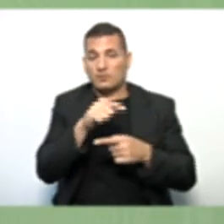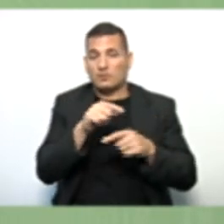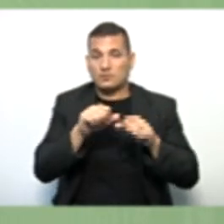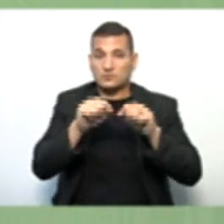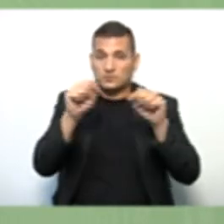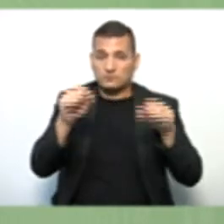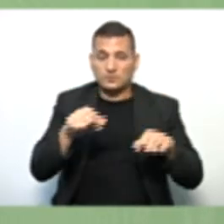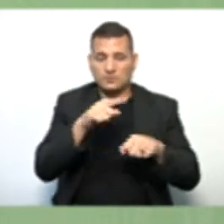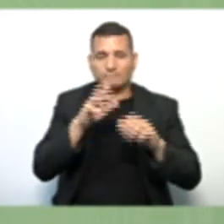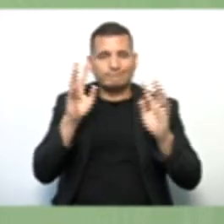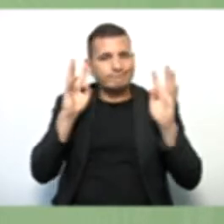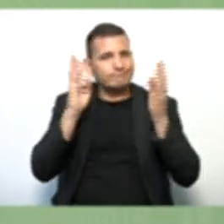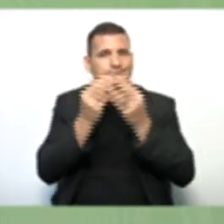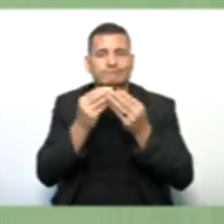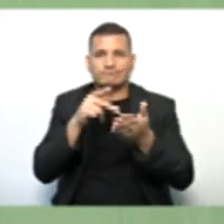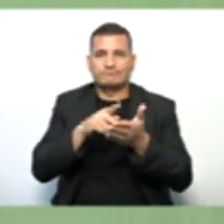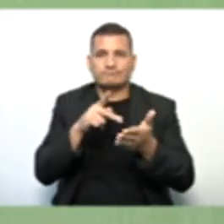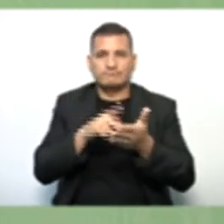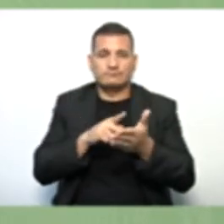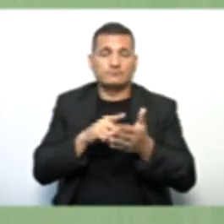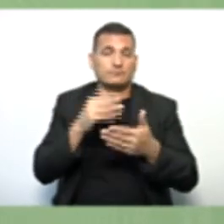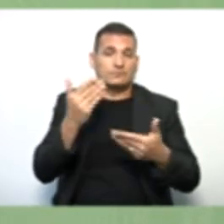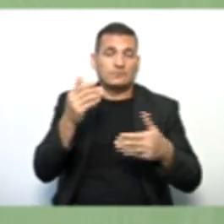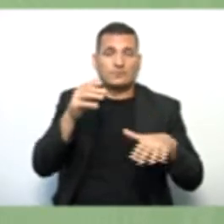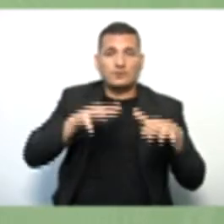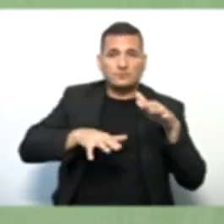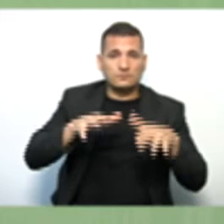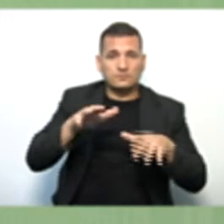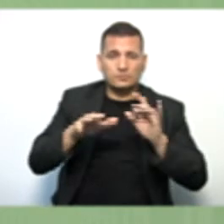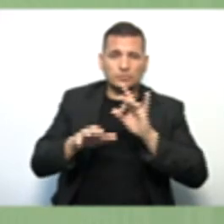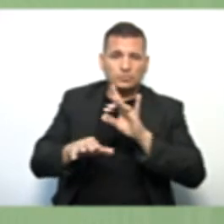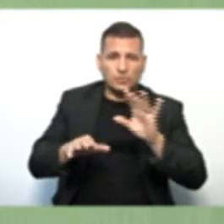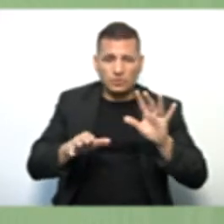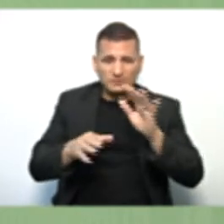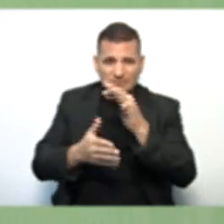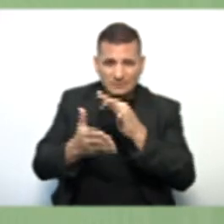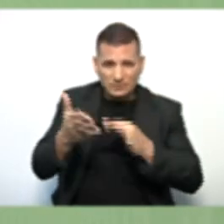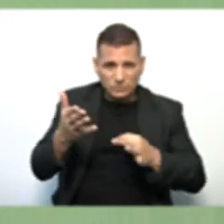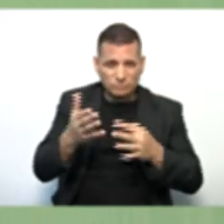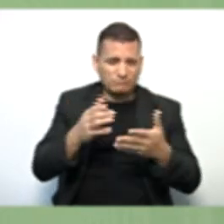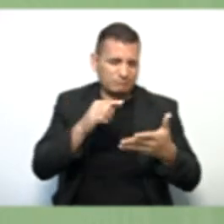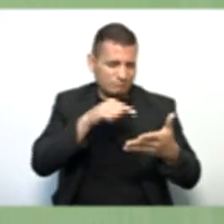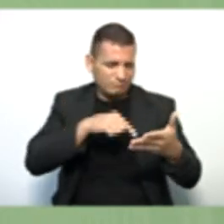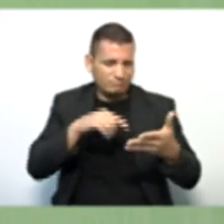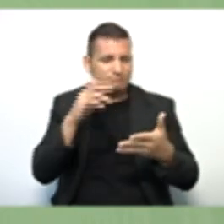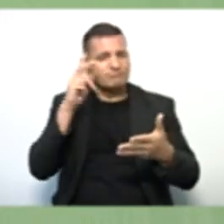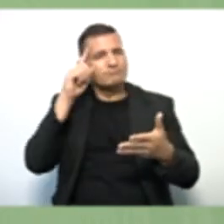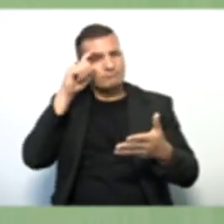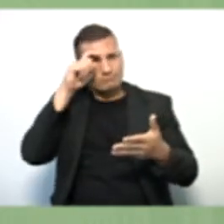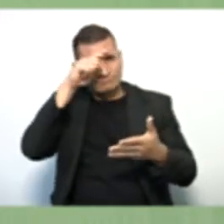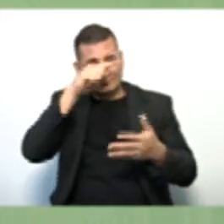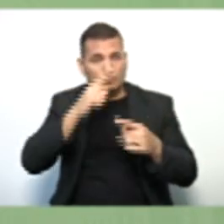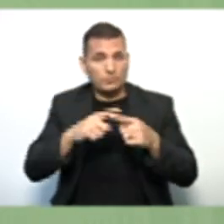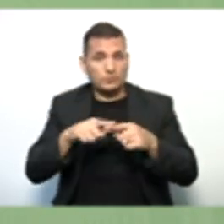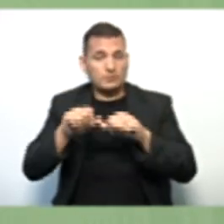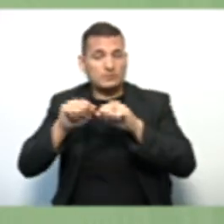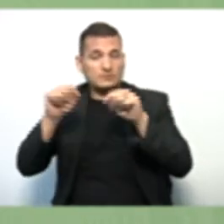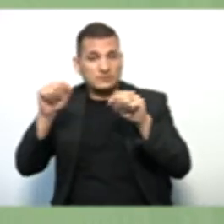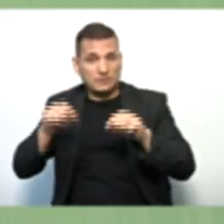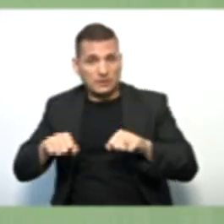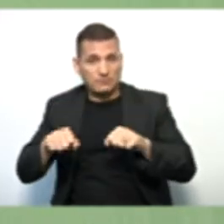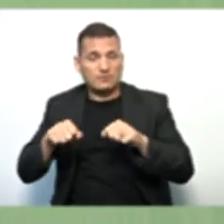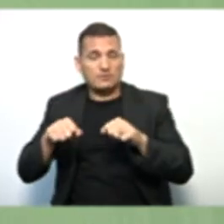muito abstrata, né? É, muito. Então, às vezes, só com um texto é complicado, porque o analista ele faz um